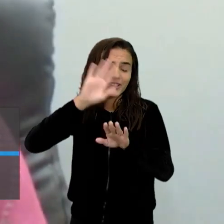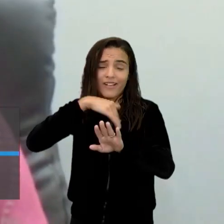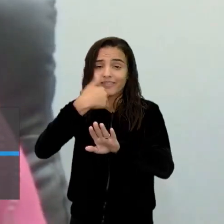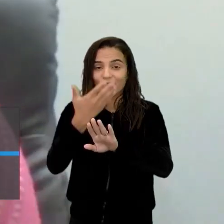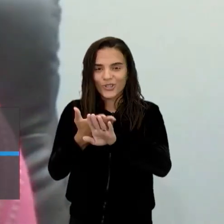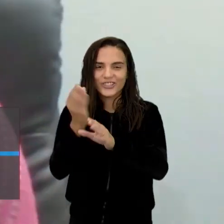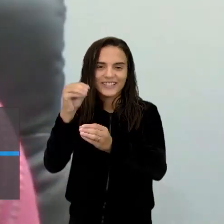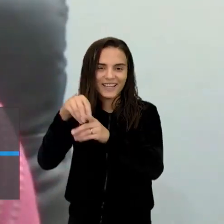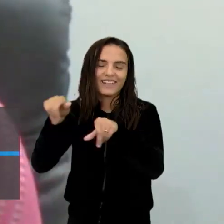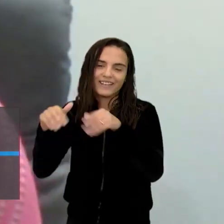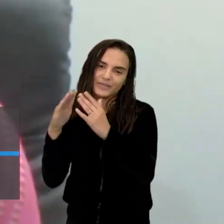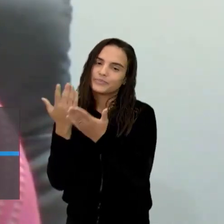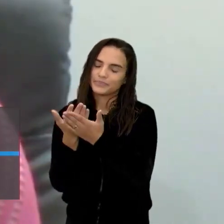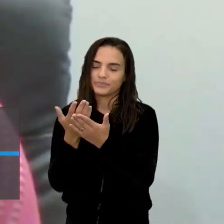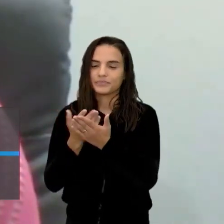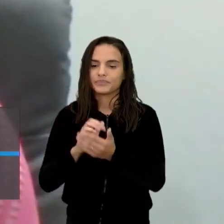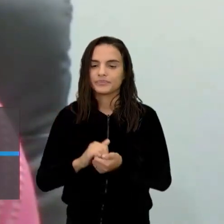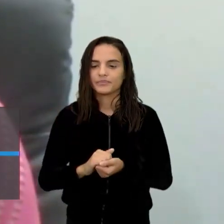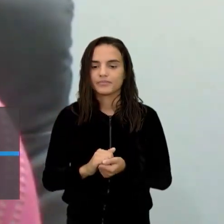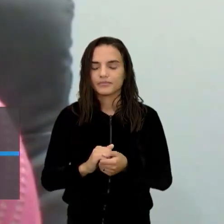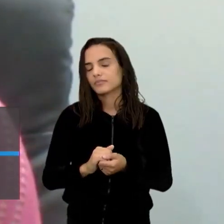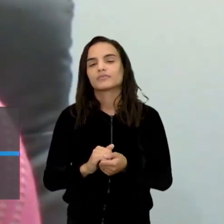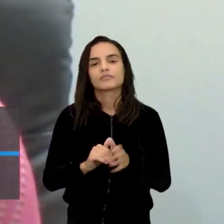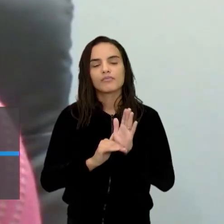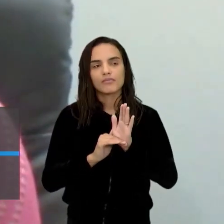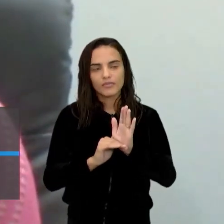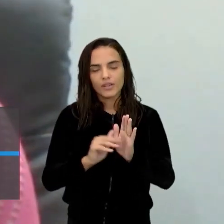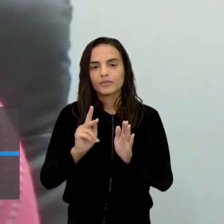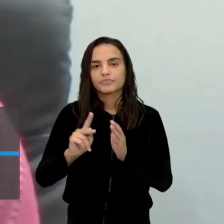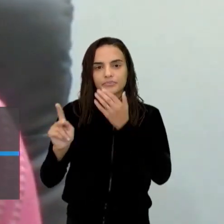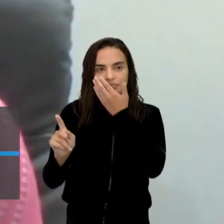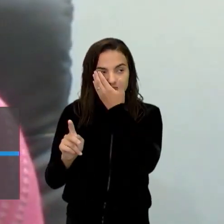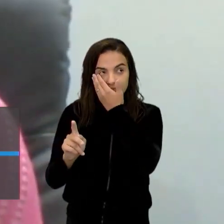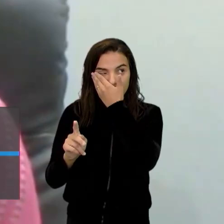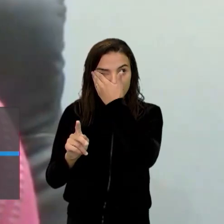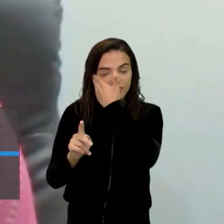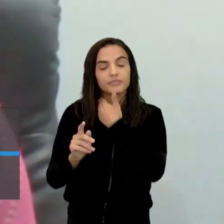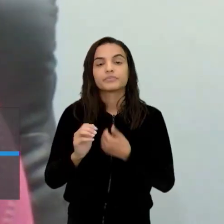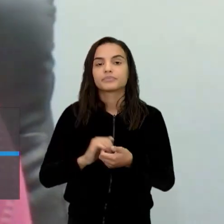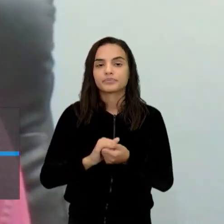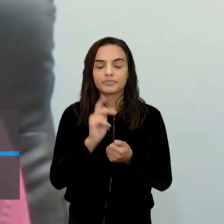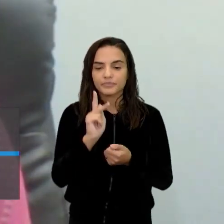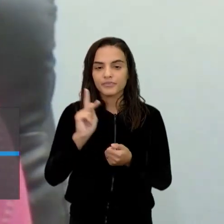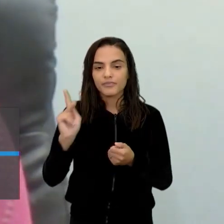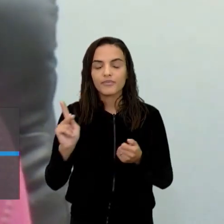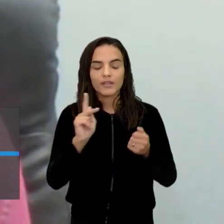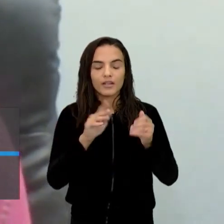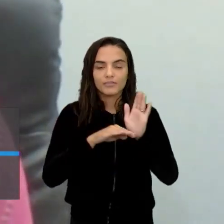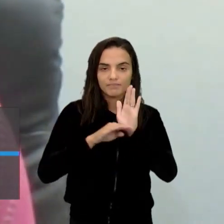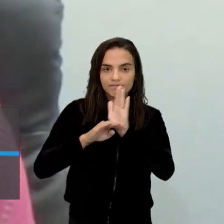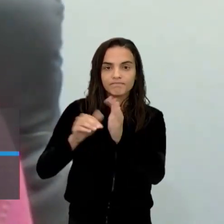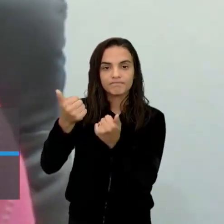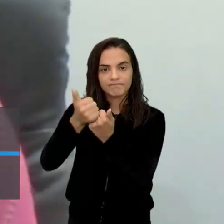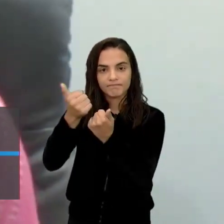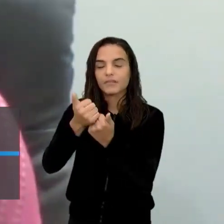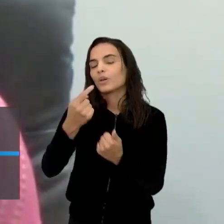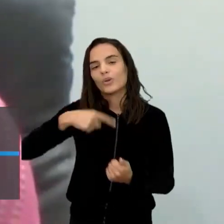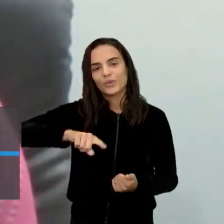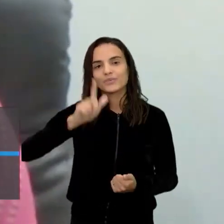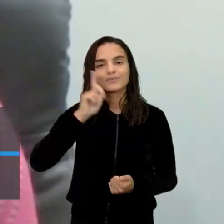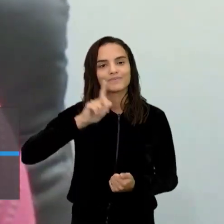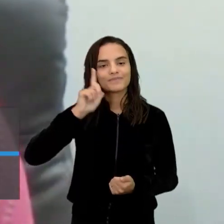de aula e tudo mais. Então, com a ajuda desse professor, com a colaboração do professor da sala de recursos, nós conseguimos,